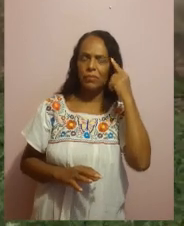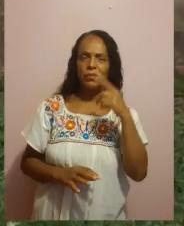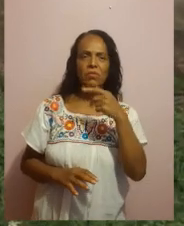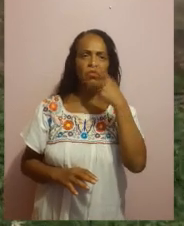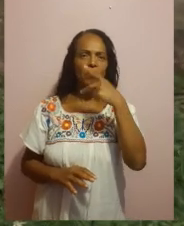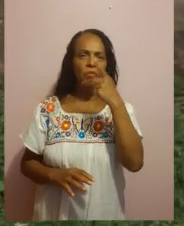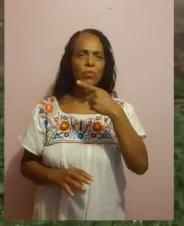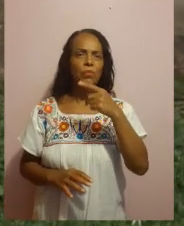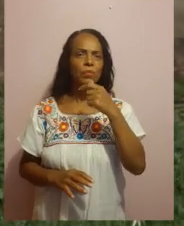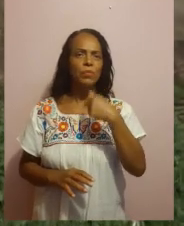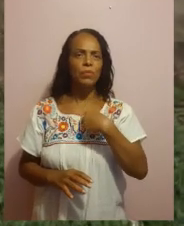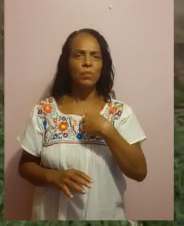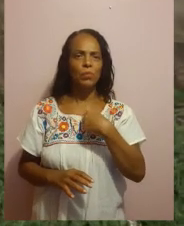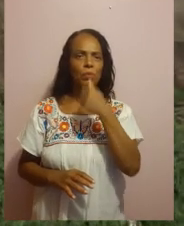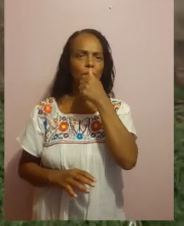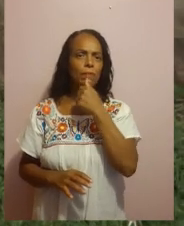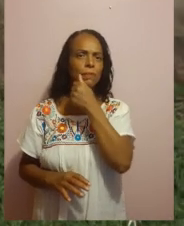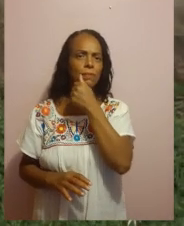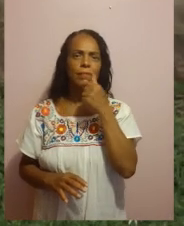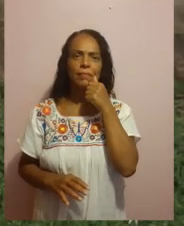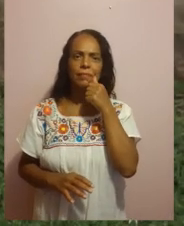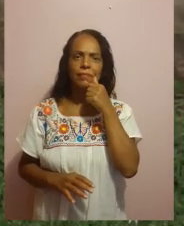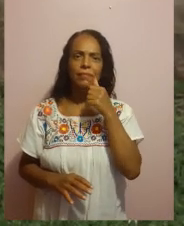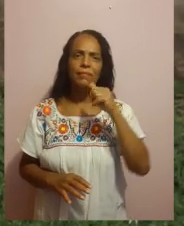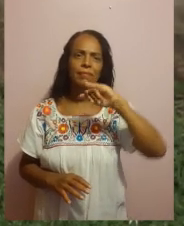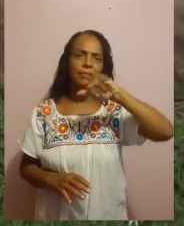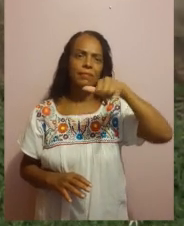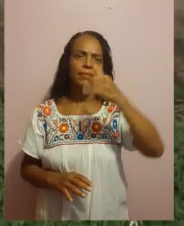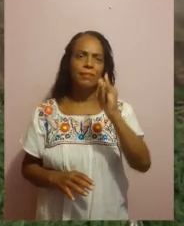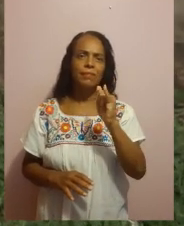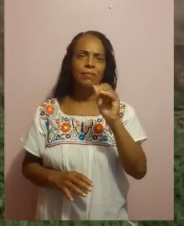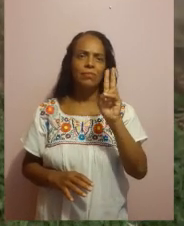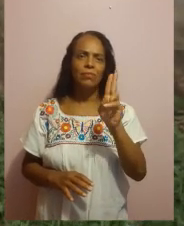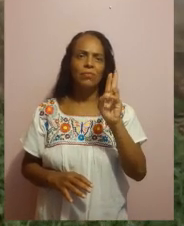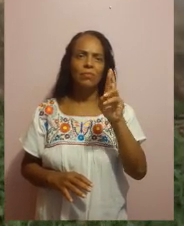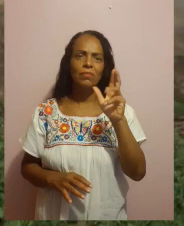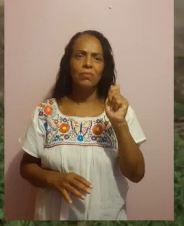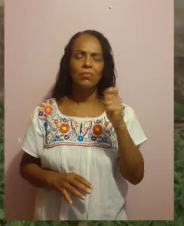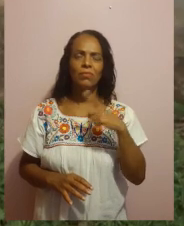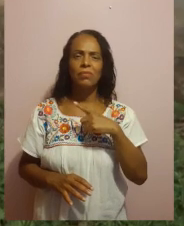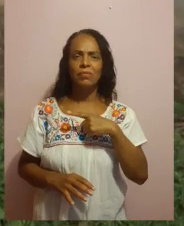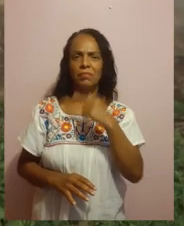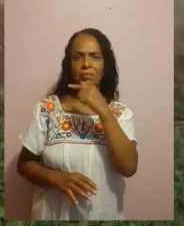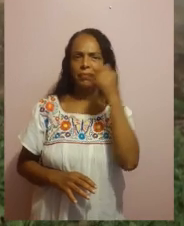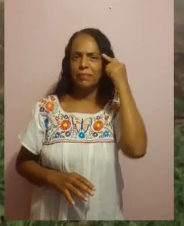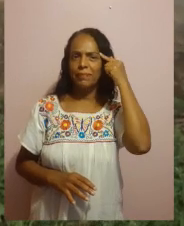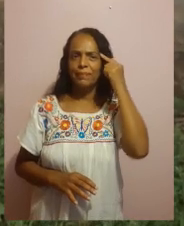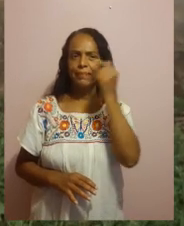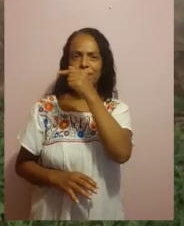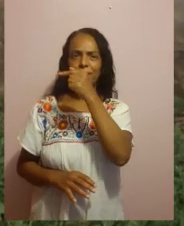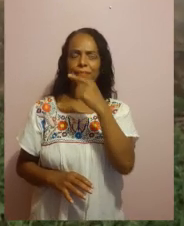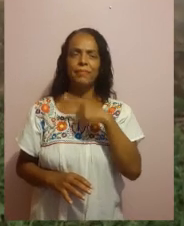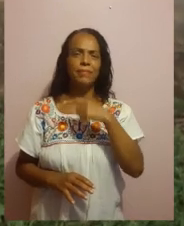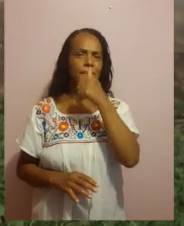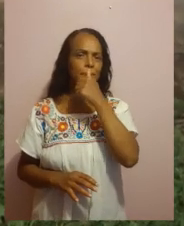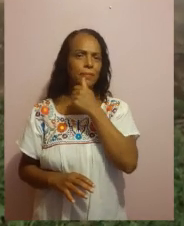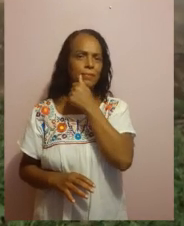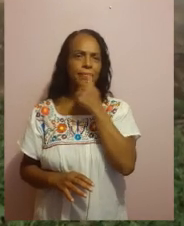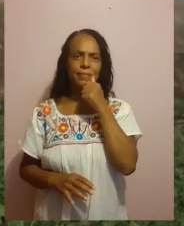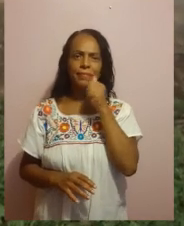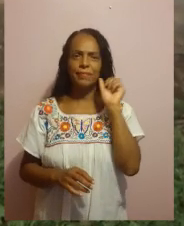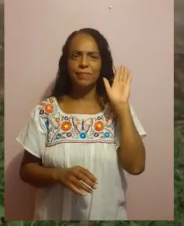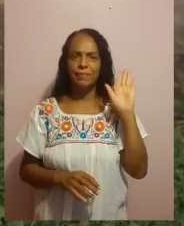na realidade, olha, o mestre não fez nada assim que